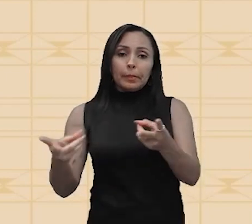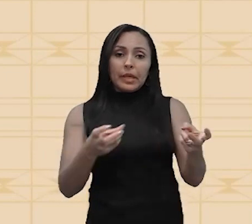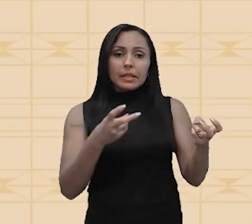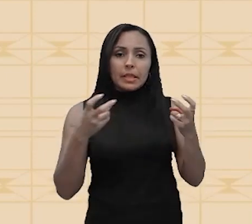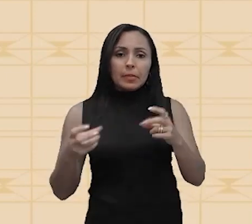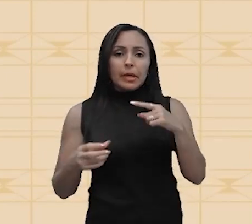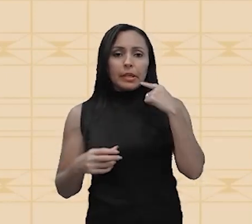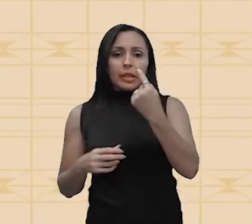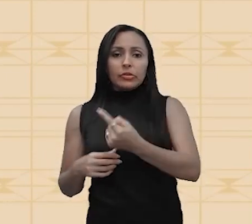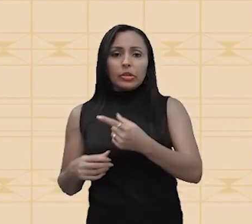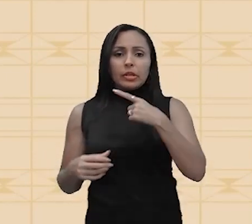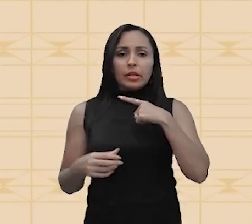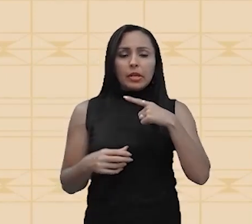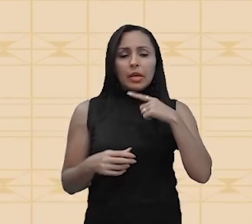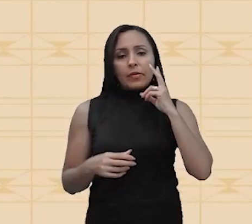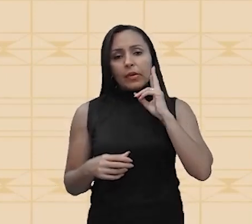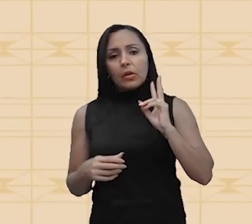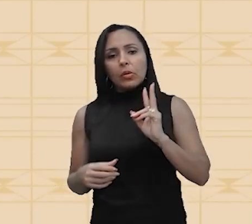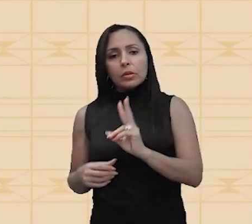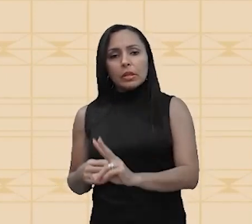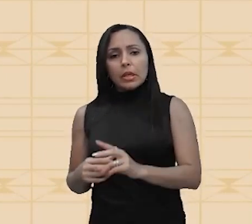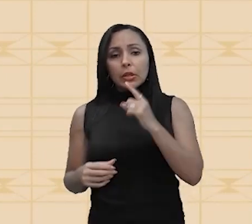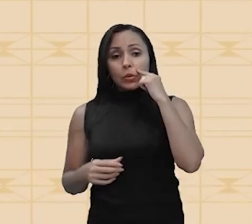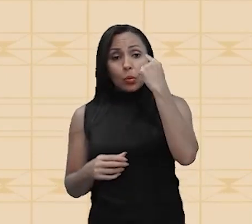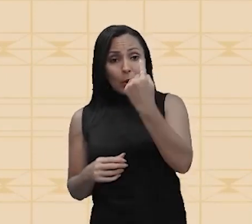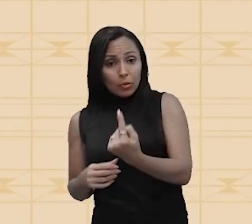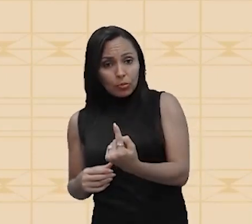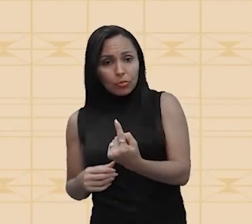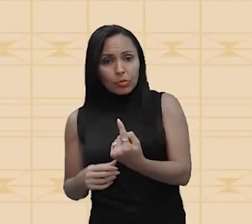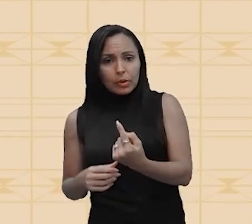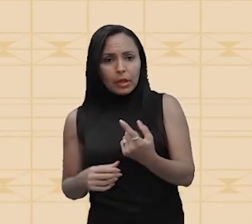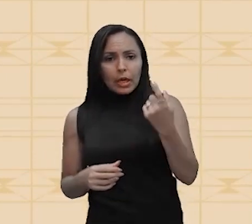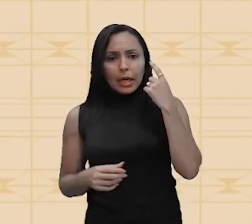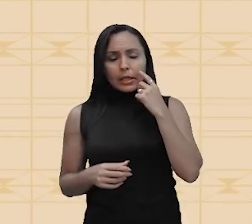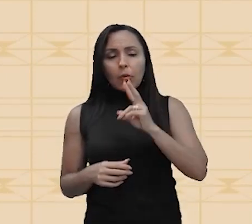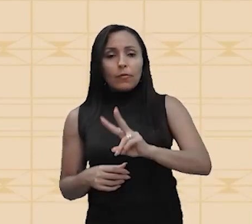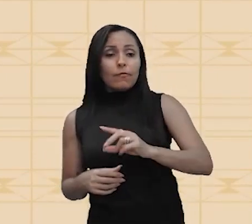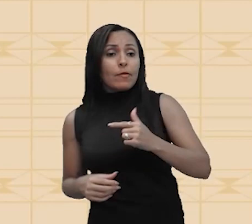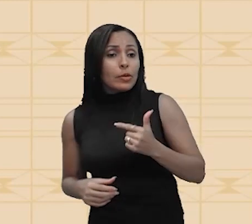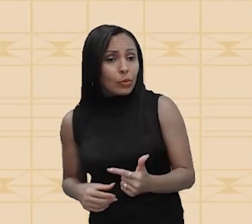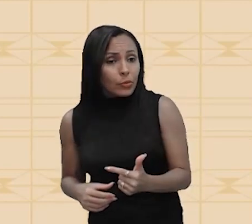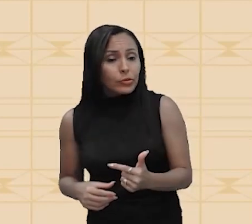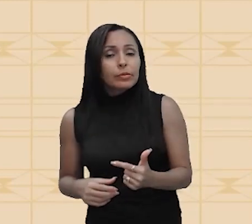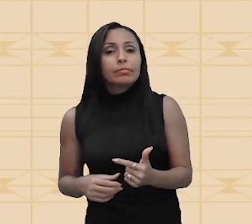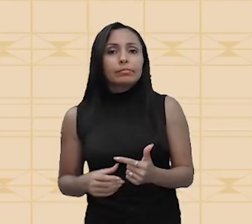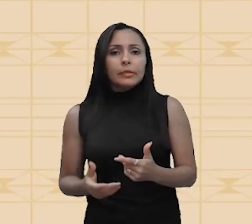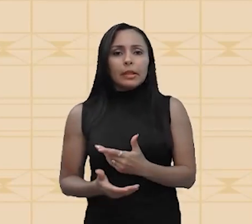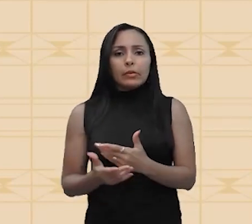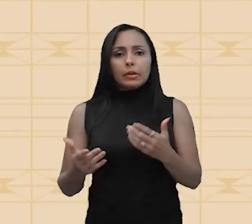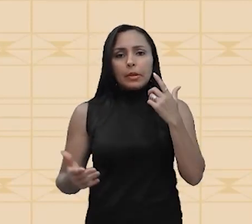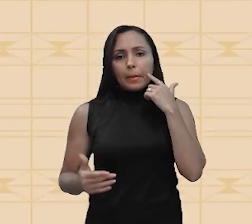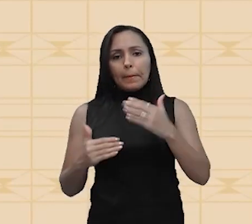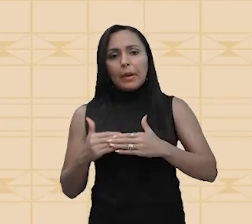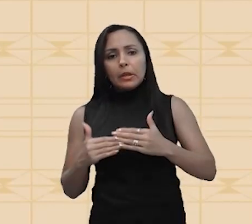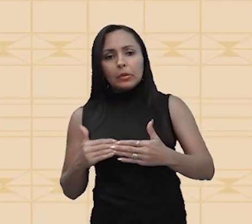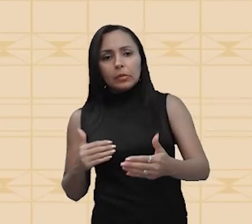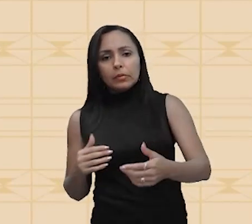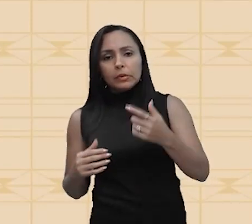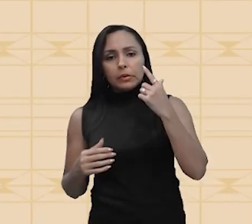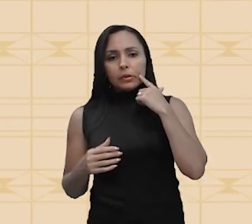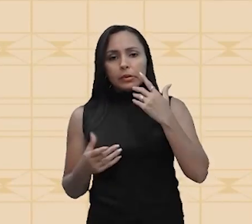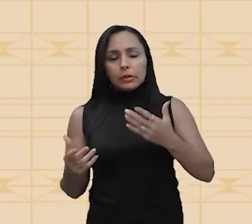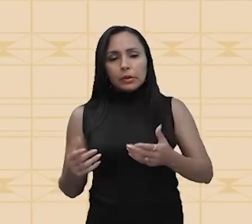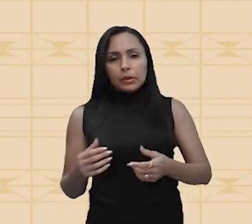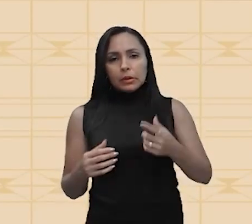a velocidade do meio 1, ela vai ter um valor menor do que a do meio 2. Em contrapartida, o comprimento de onda, ele sofre